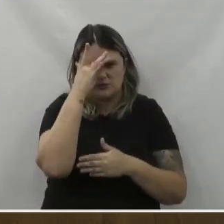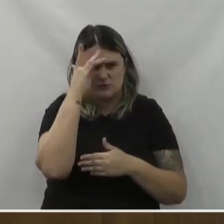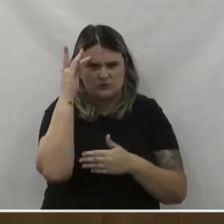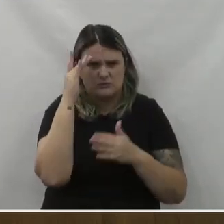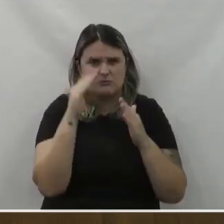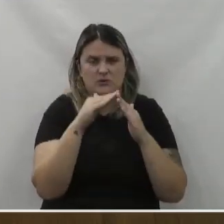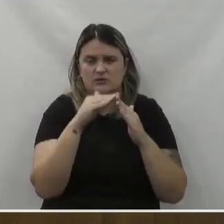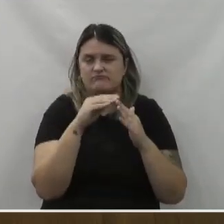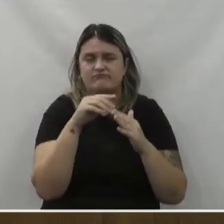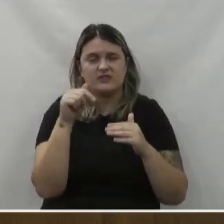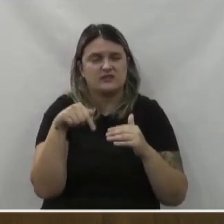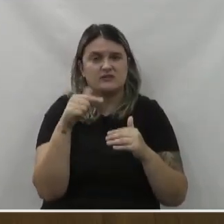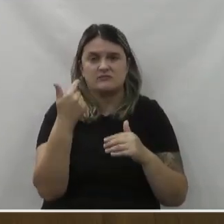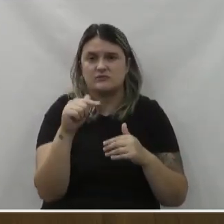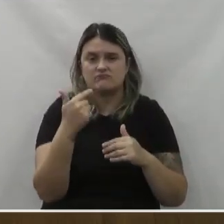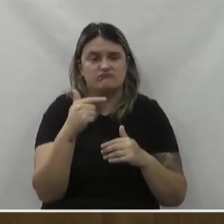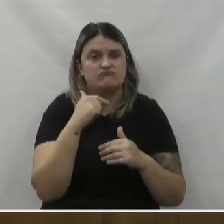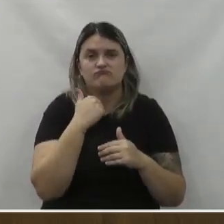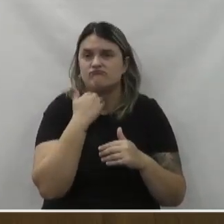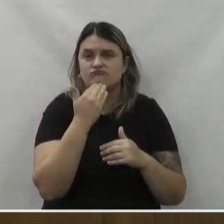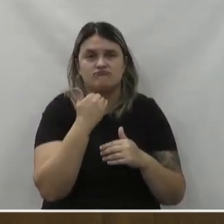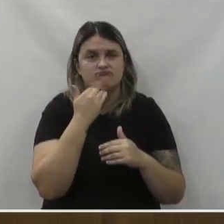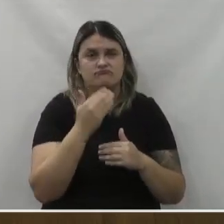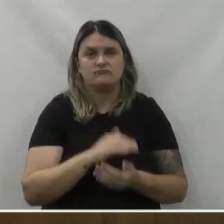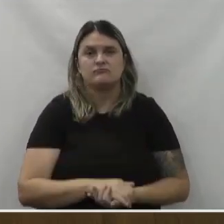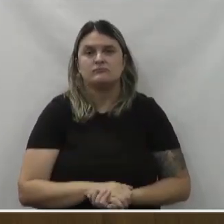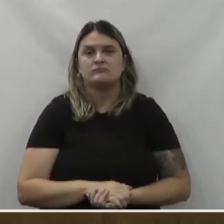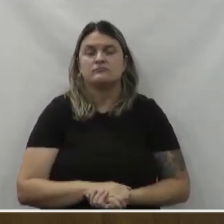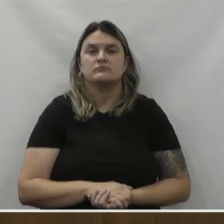não entrava nesse quesito.